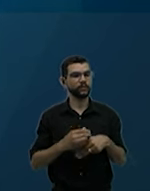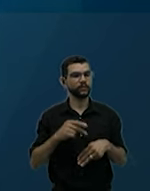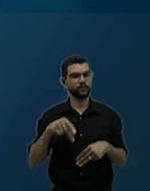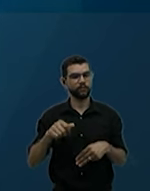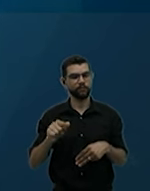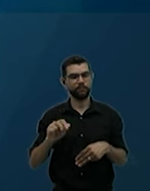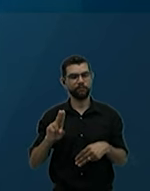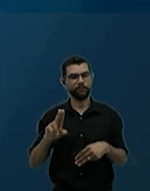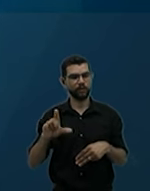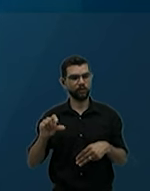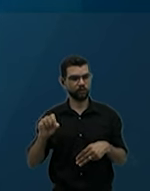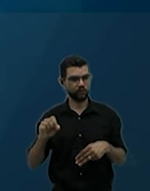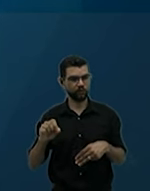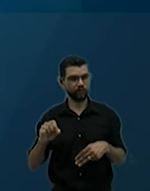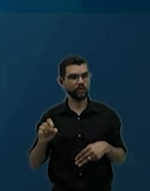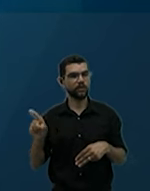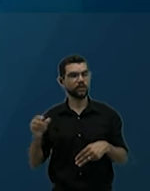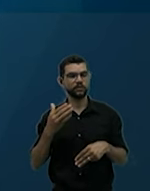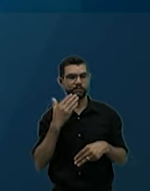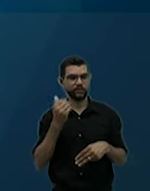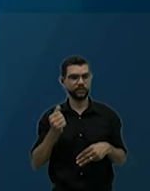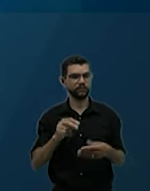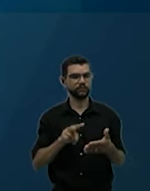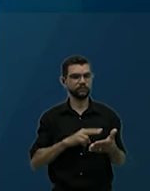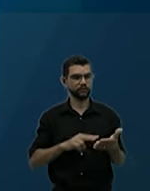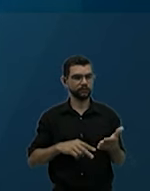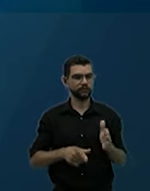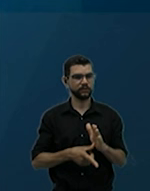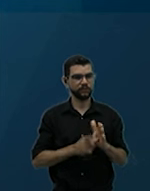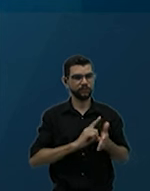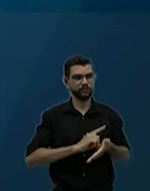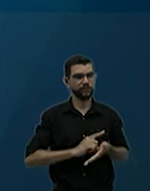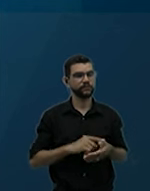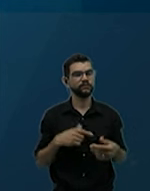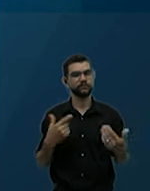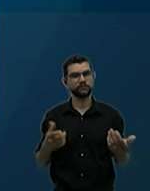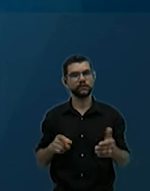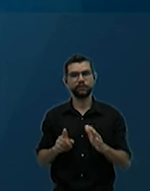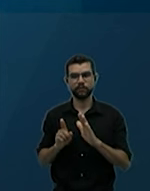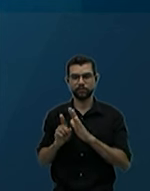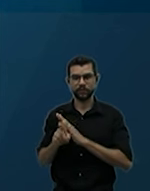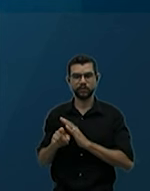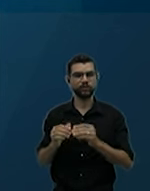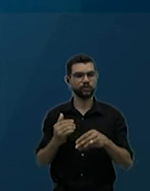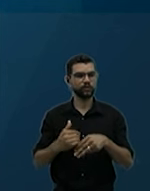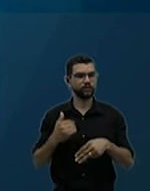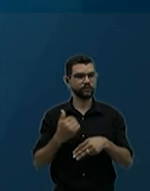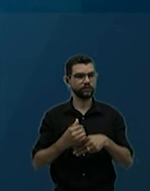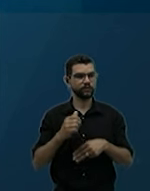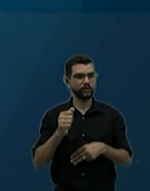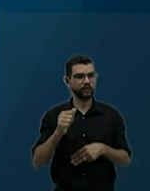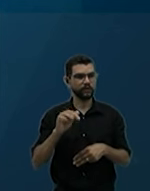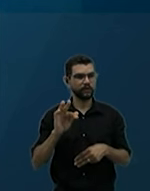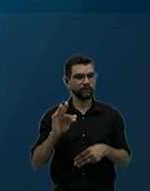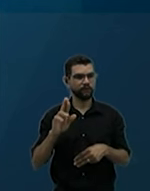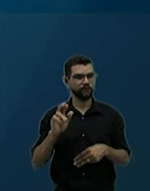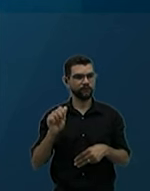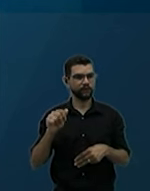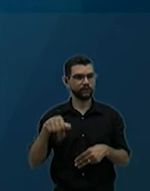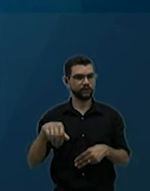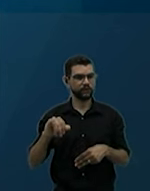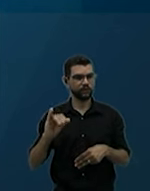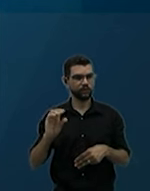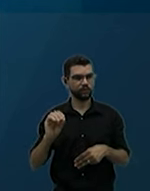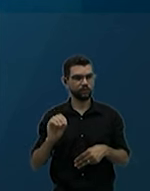vista antecipadamente. Sendo assim, indago ao ministro Afrânio, que inseriu o voto vogal no sistema, se aguarda para votar.